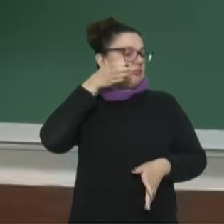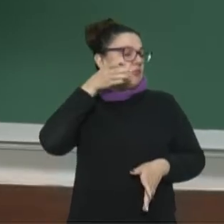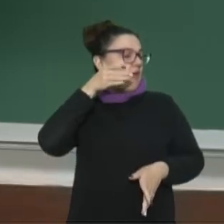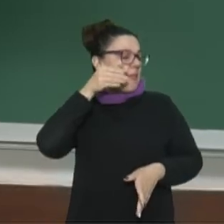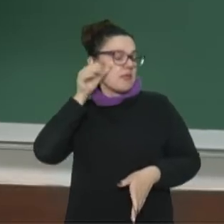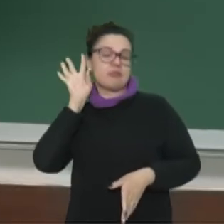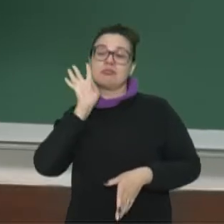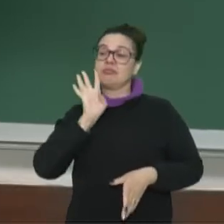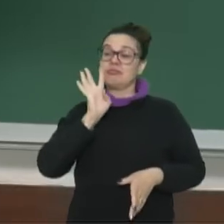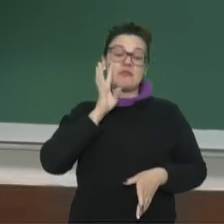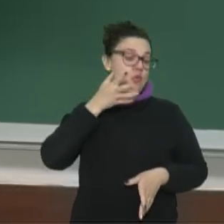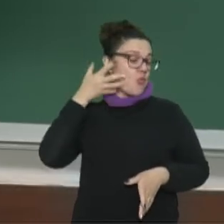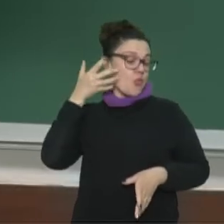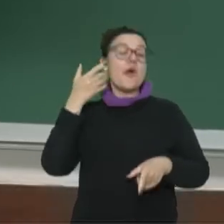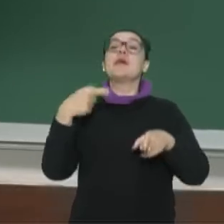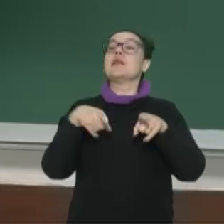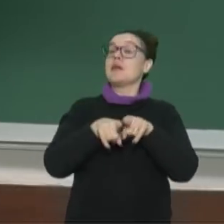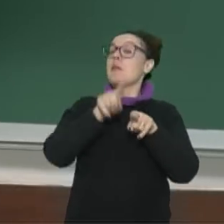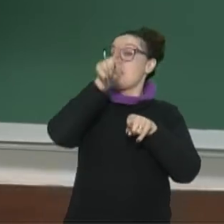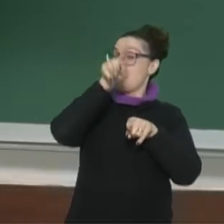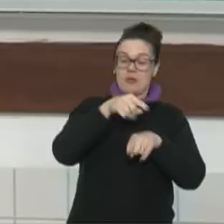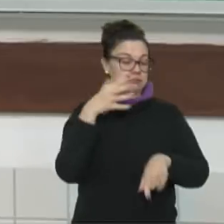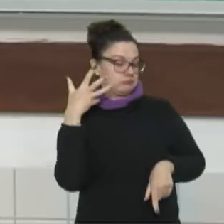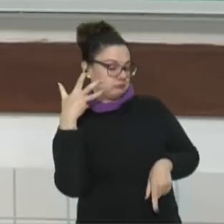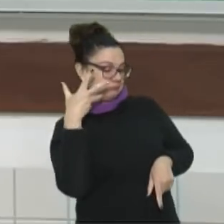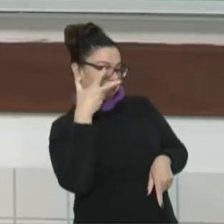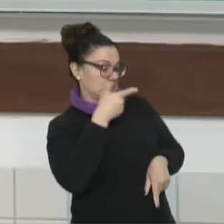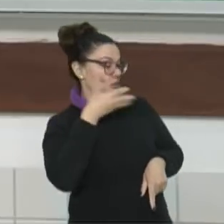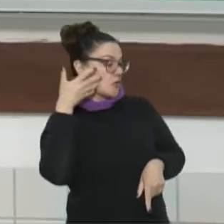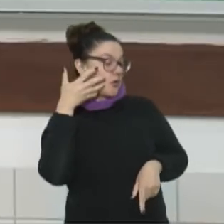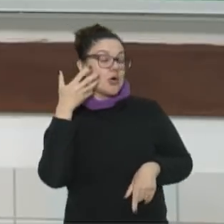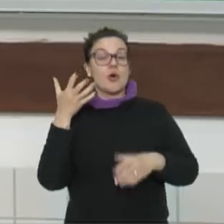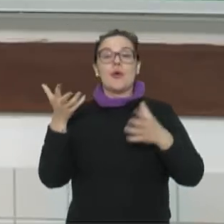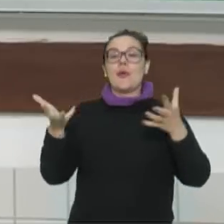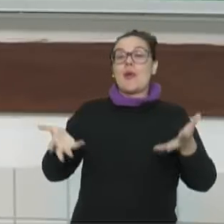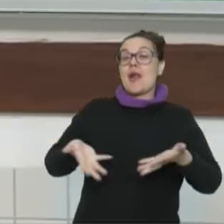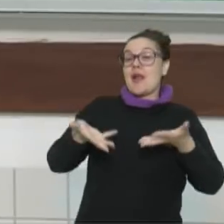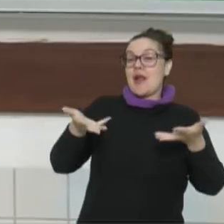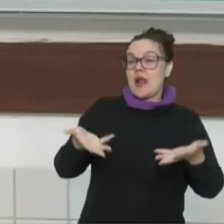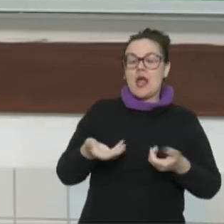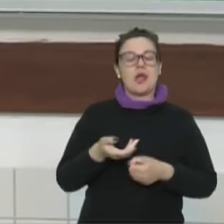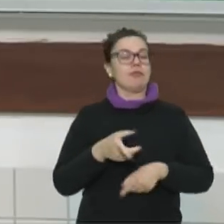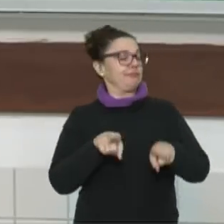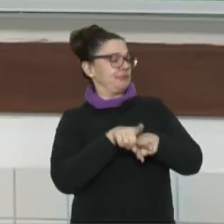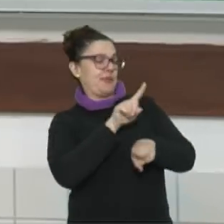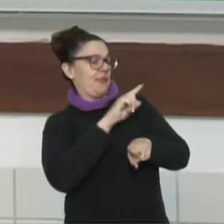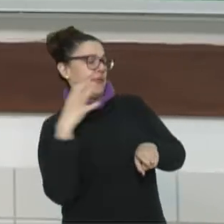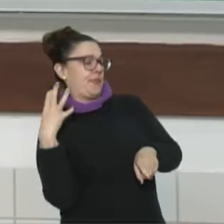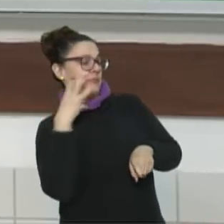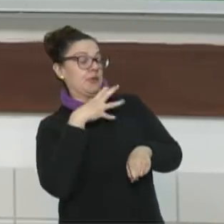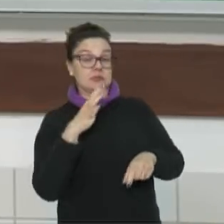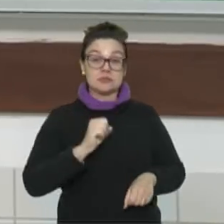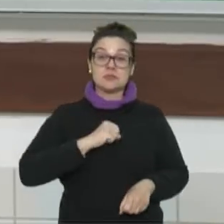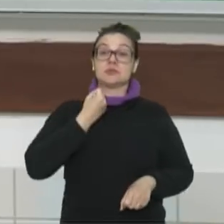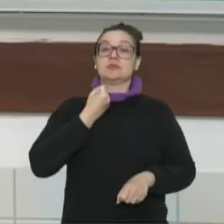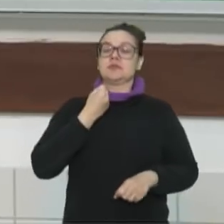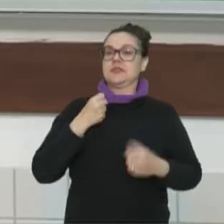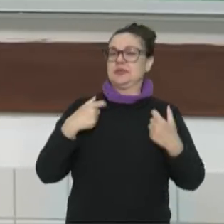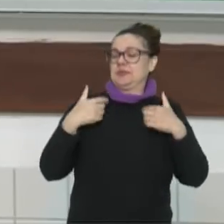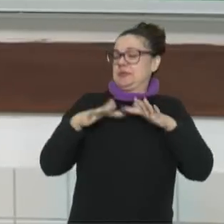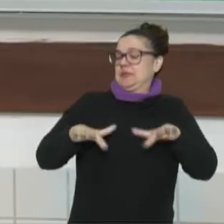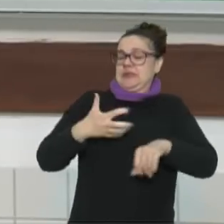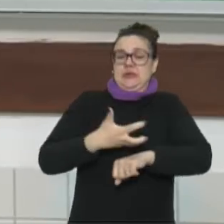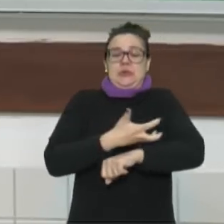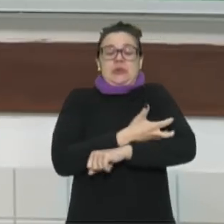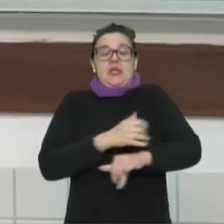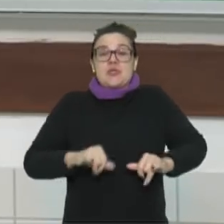pode também ser para ser apreciada, né? Pode trazer o belo, o que não seja belo, né? Pode trazer algo que possa nos